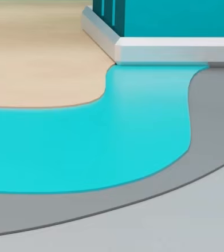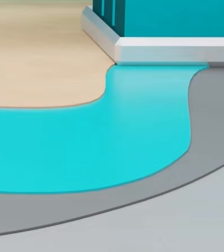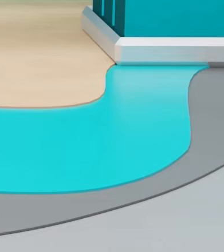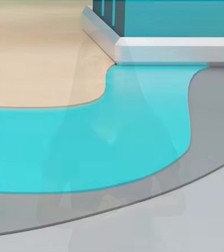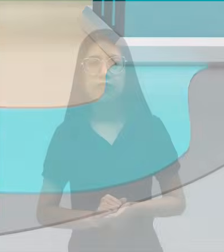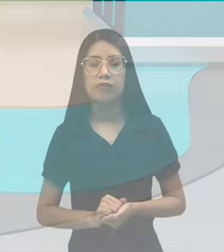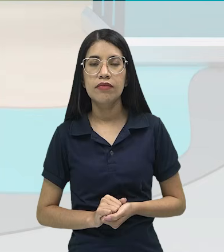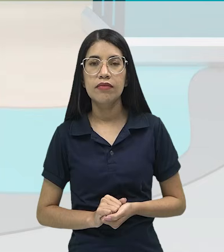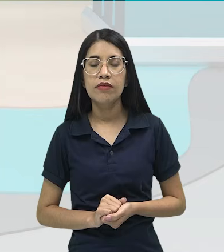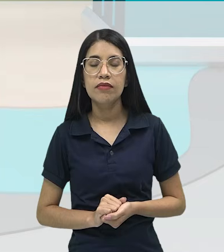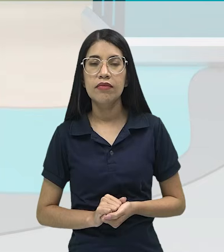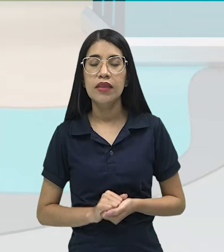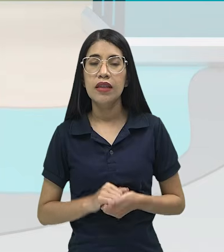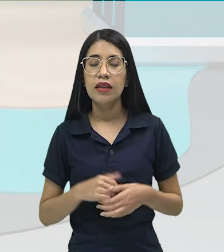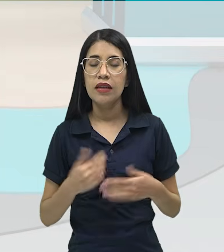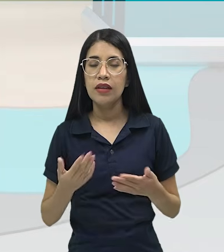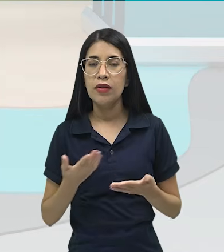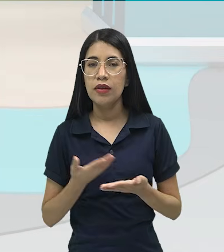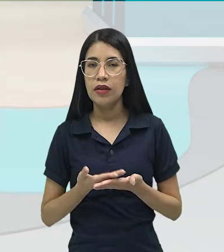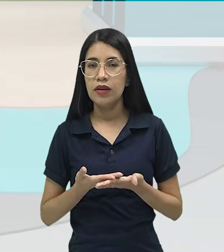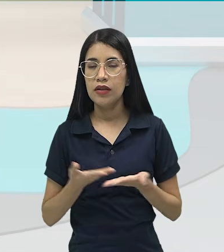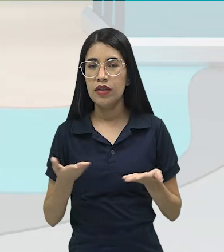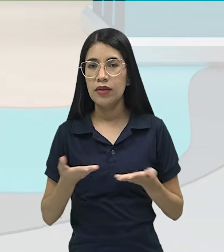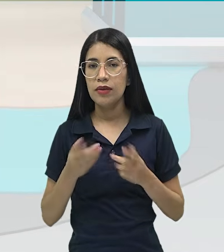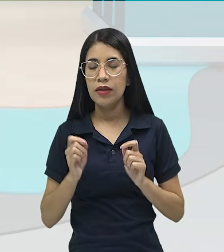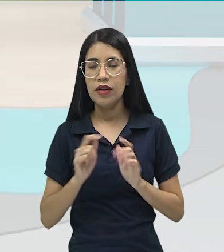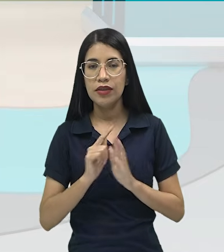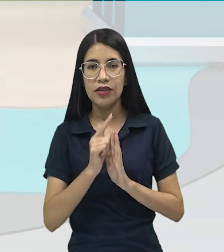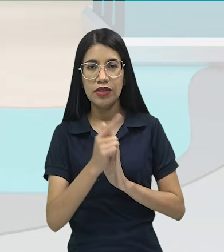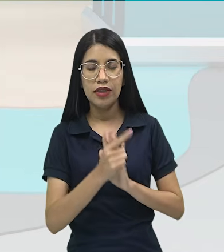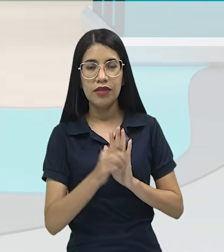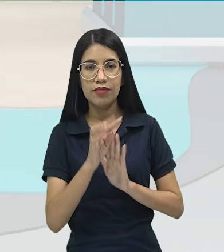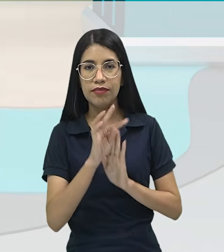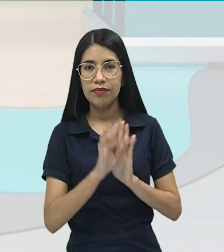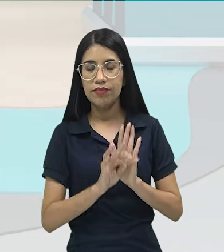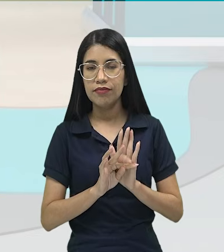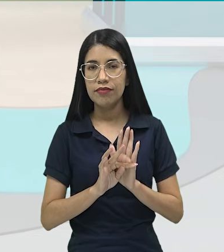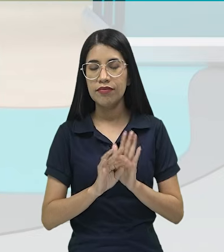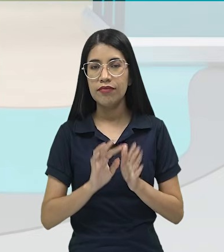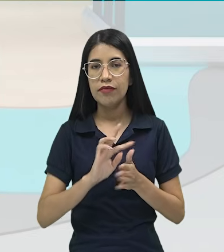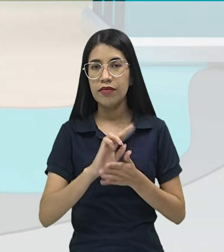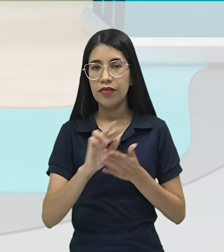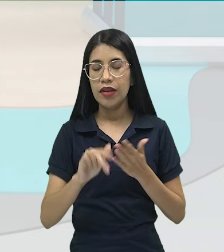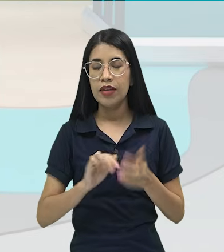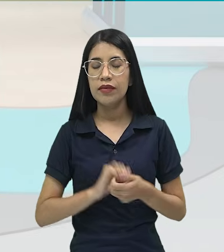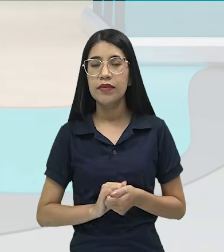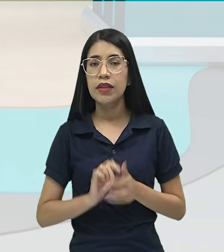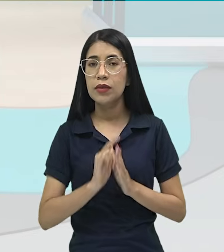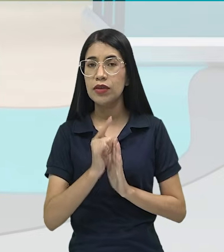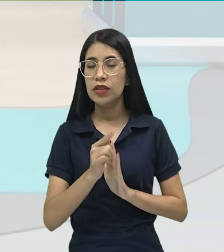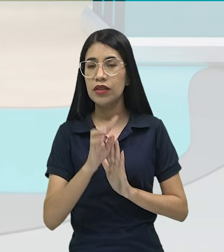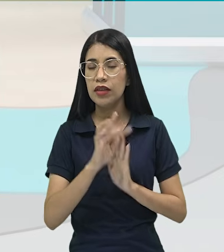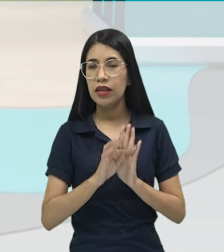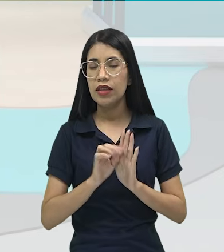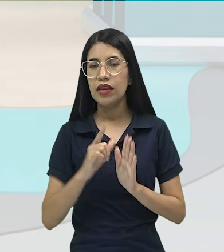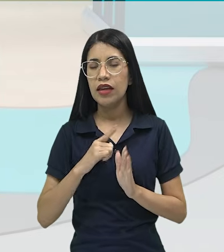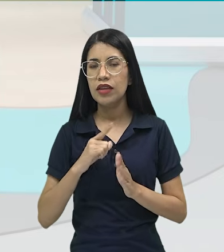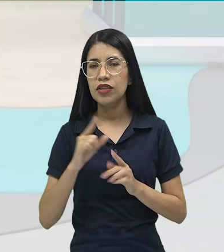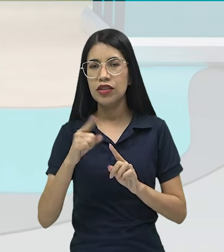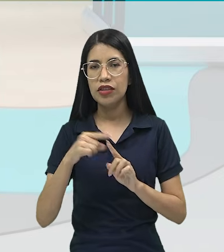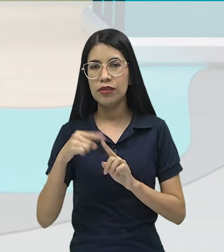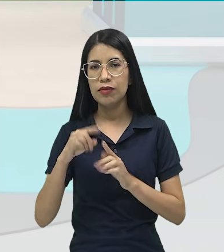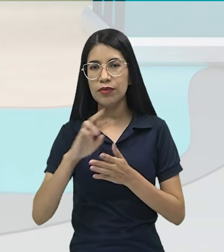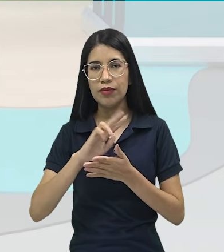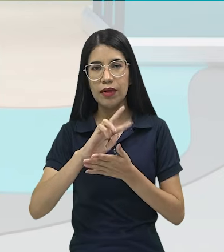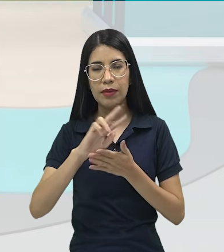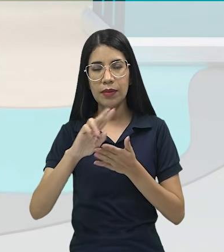Muito bem, turmas. Hoje nós vamos estudar sobre os gêneros textuais. Então, esses gêneros, eles são diversos,